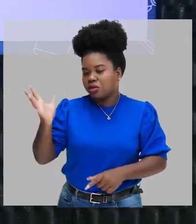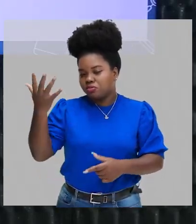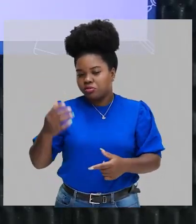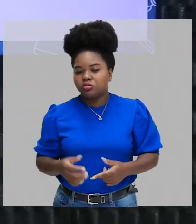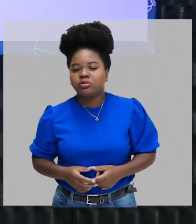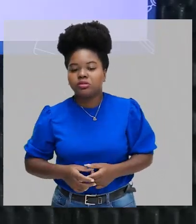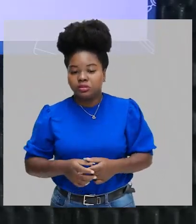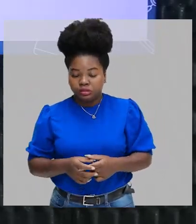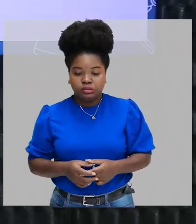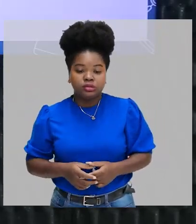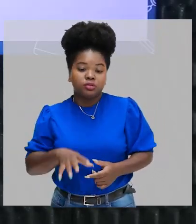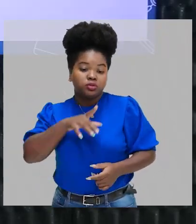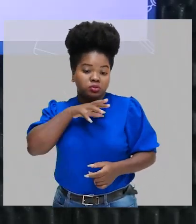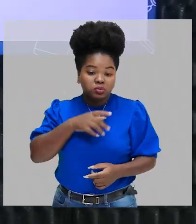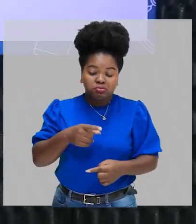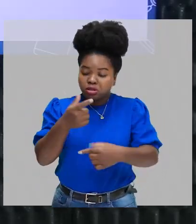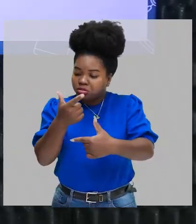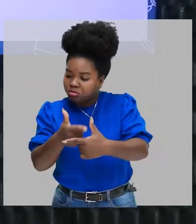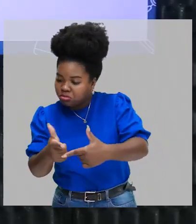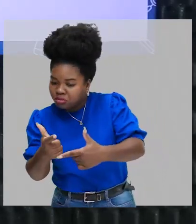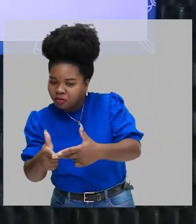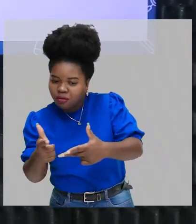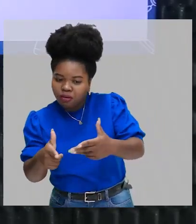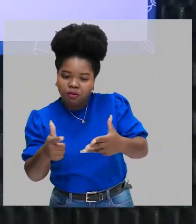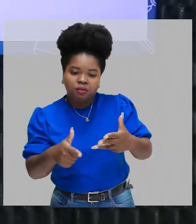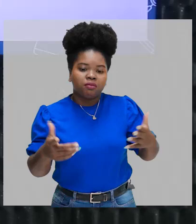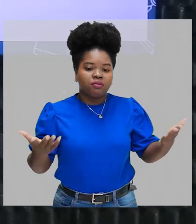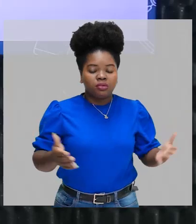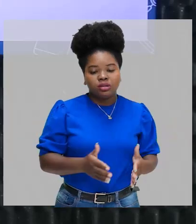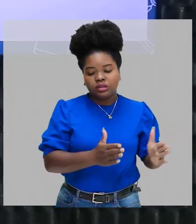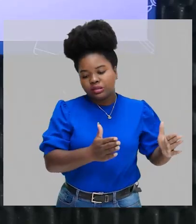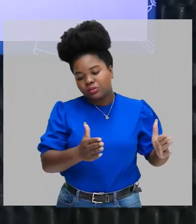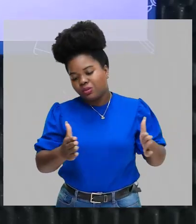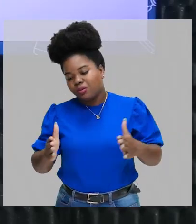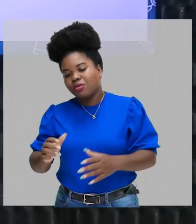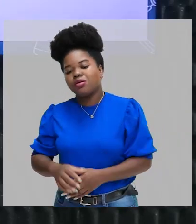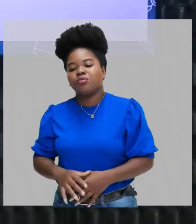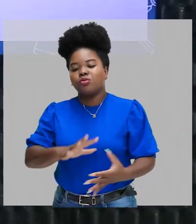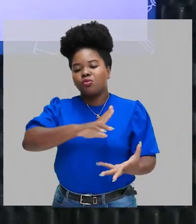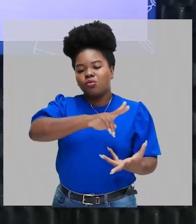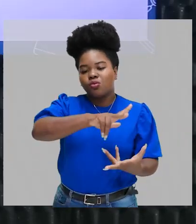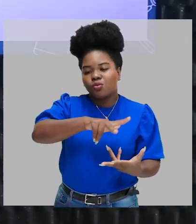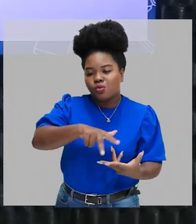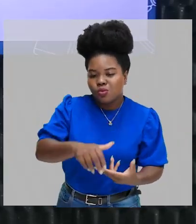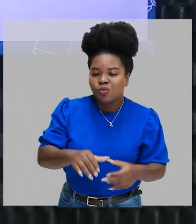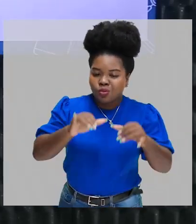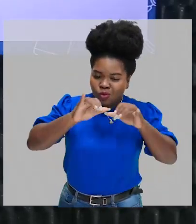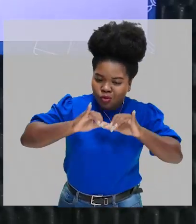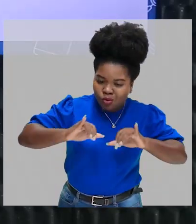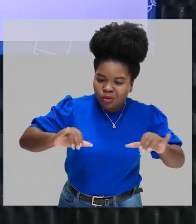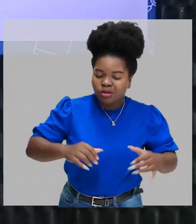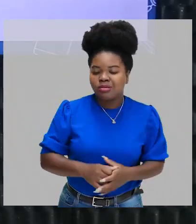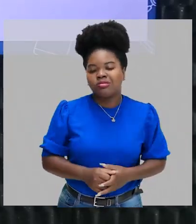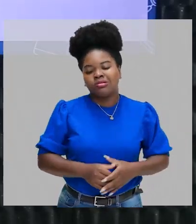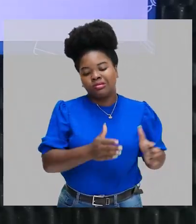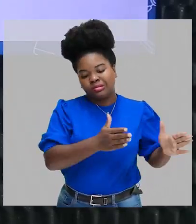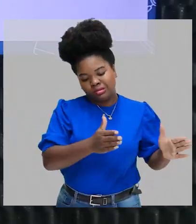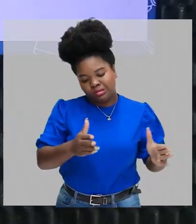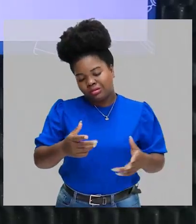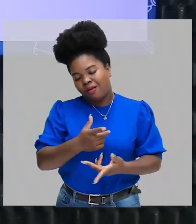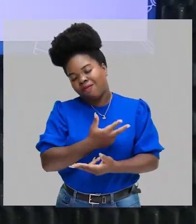consequências negativas desse processo chamado globalização, desse processo que envolve uma série de